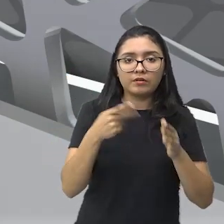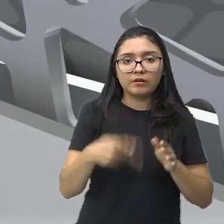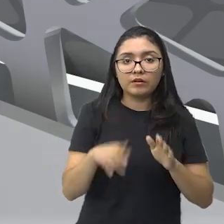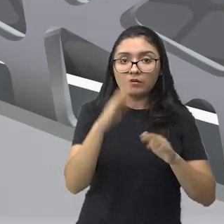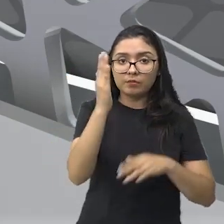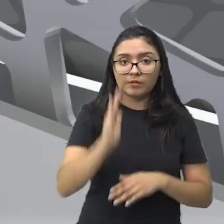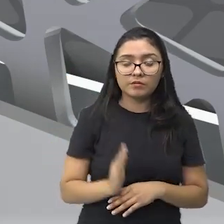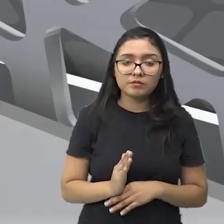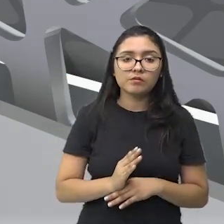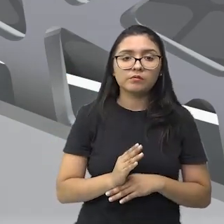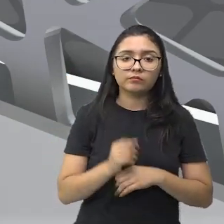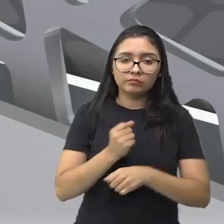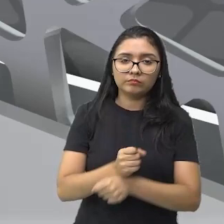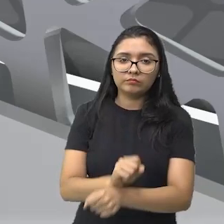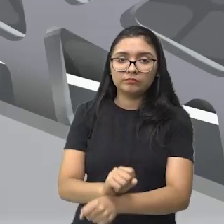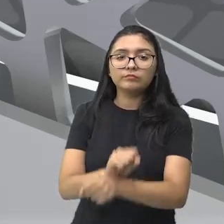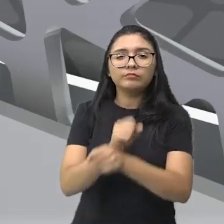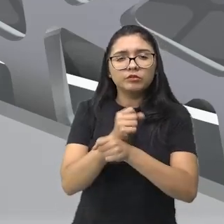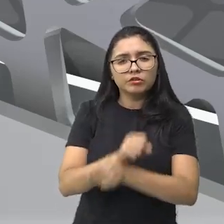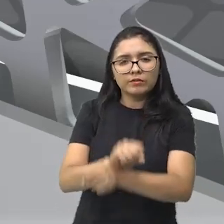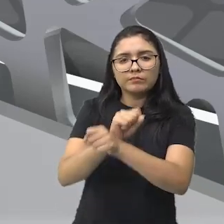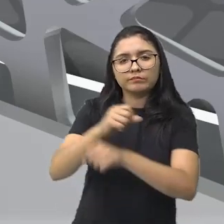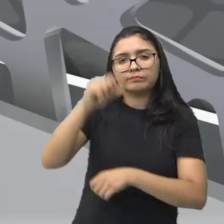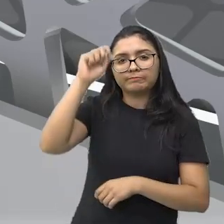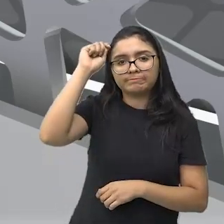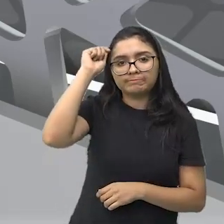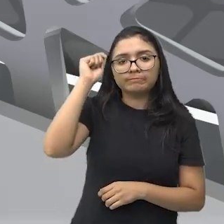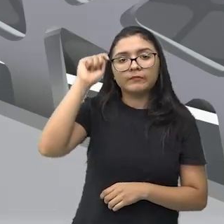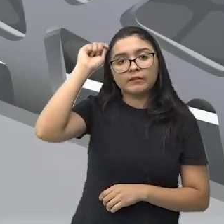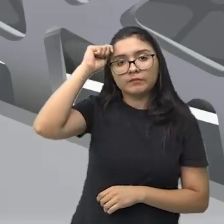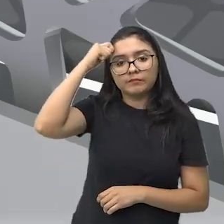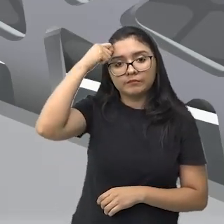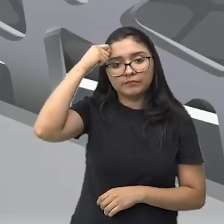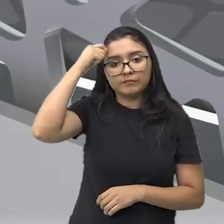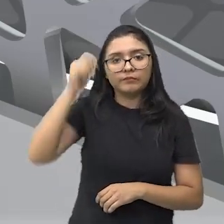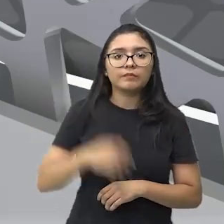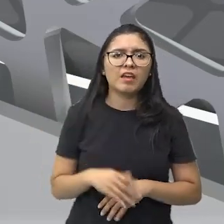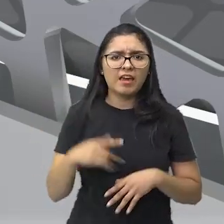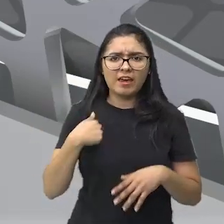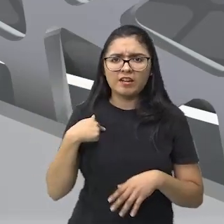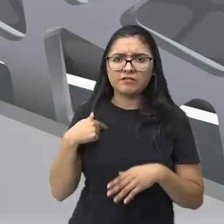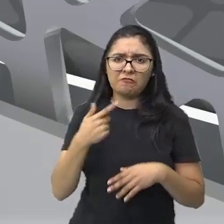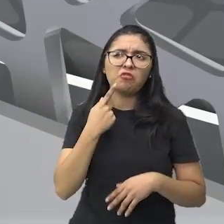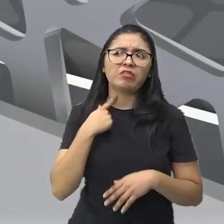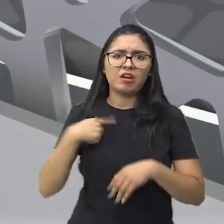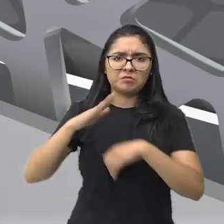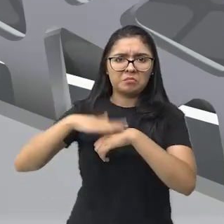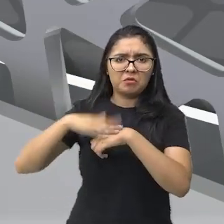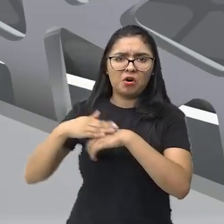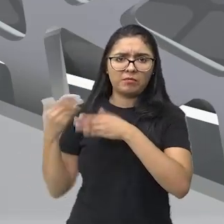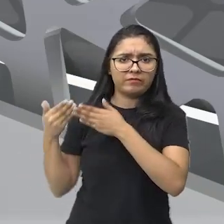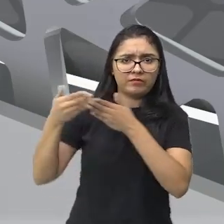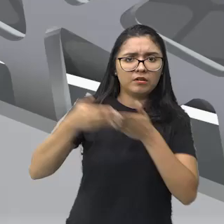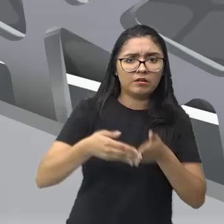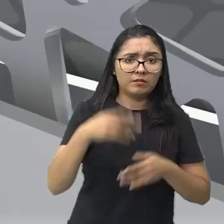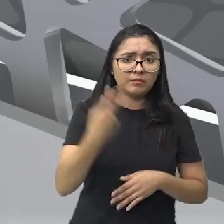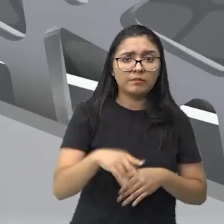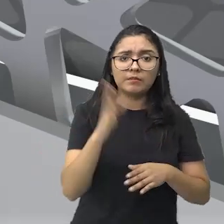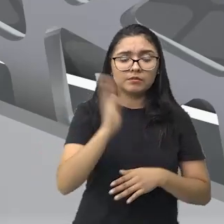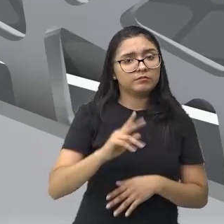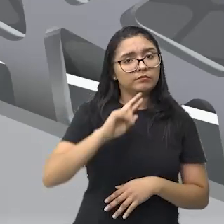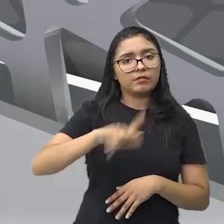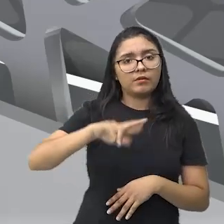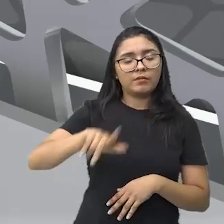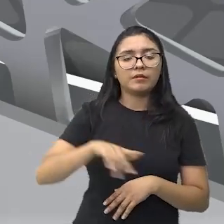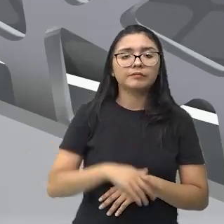esses irmãos, né, nossos irmãos africanos, vieram de livre e espontânea vontade para o Brasil? Não. Eles vieram escravizados. Vamos ver o que